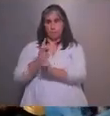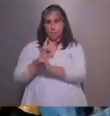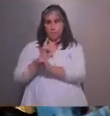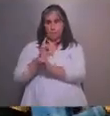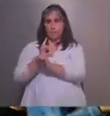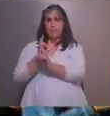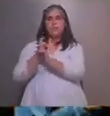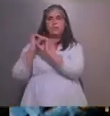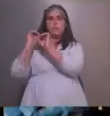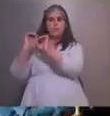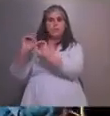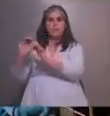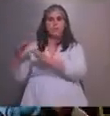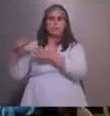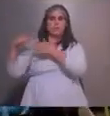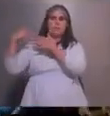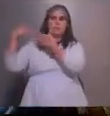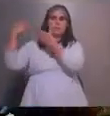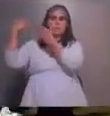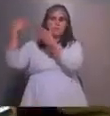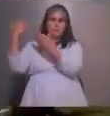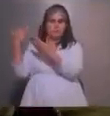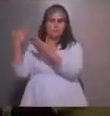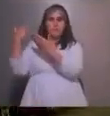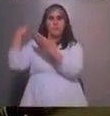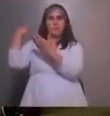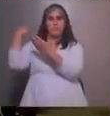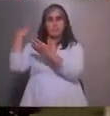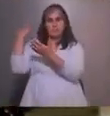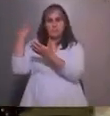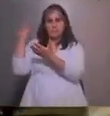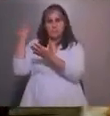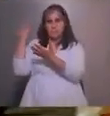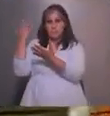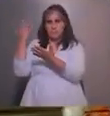Santo. Se tu era princípio, és nunca